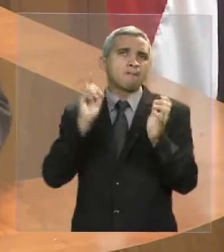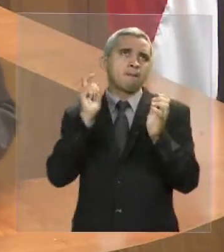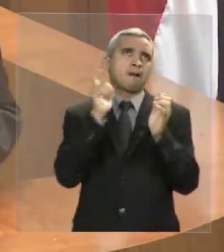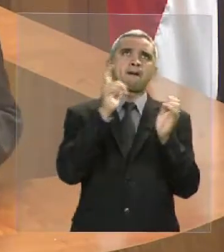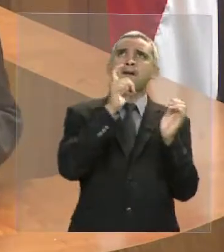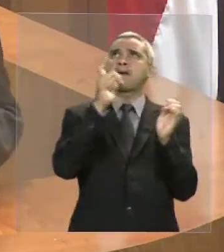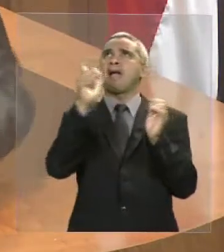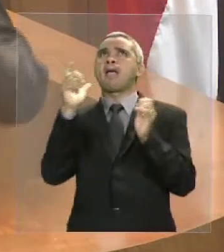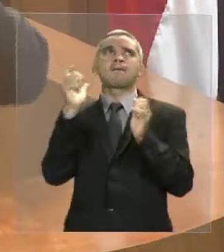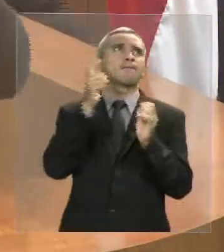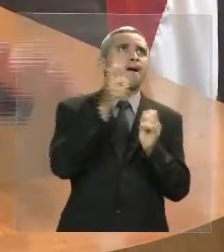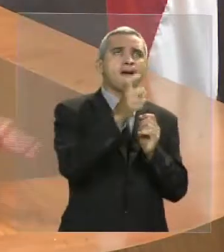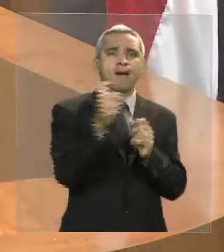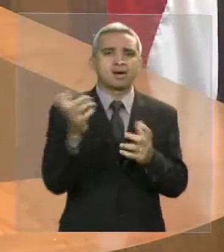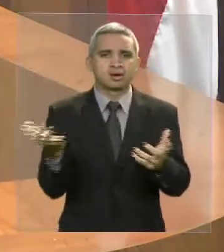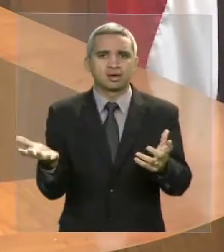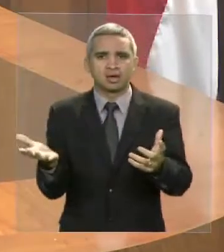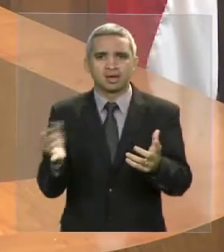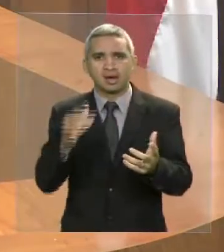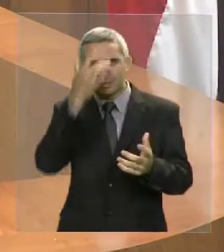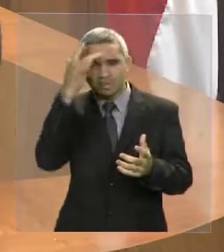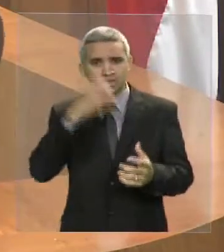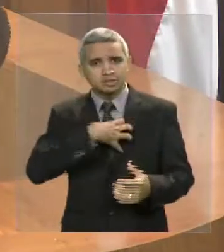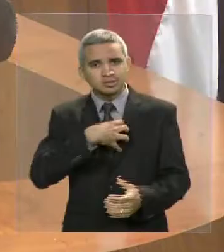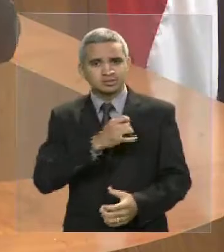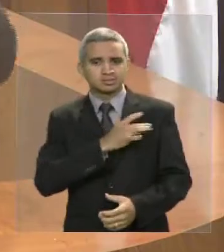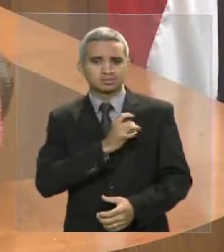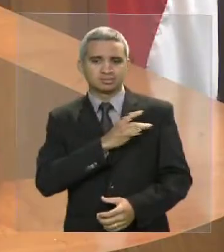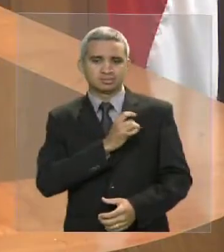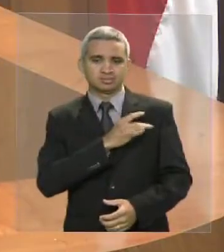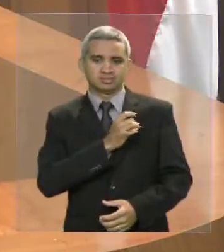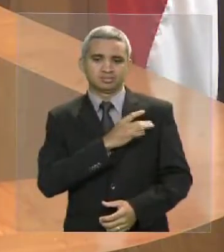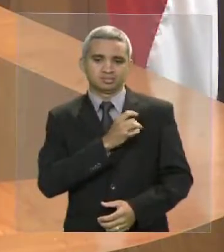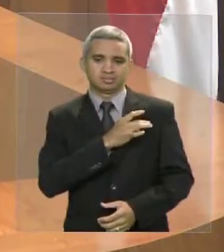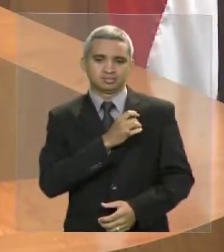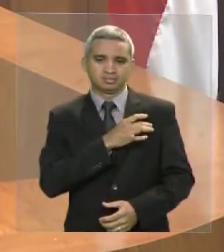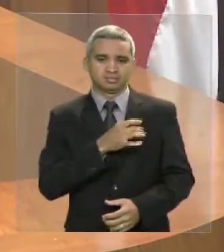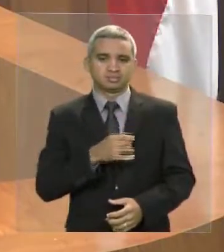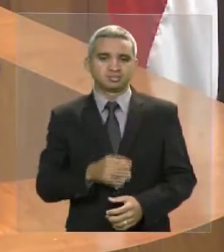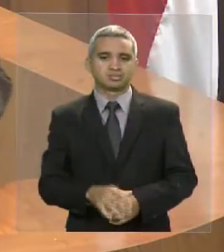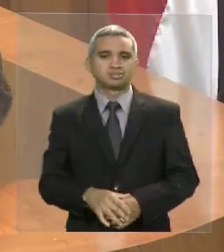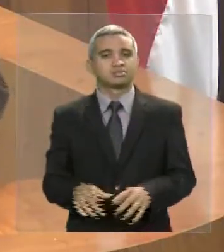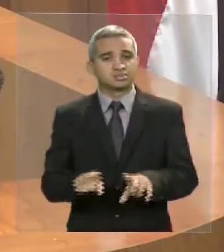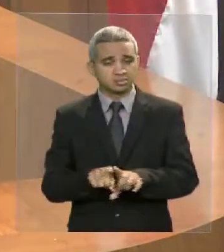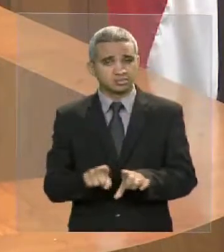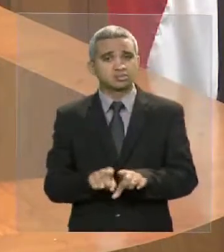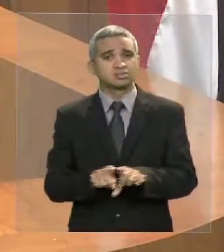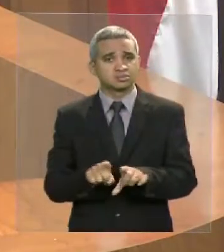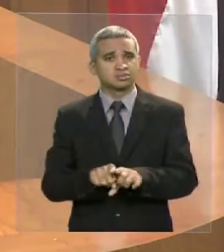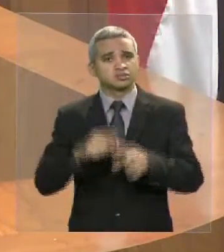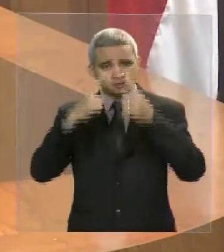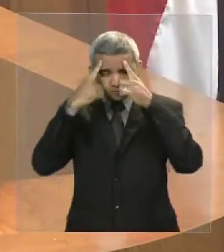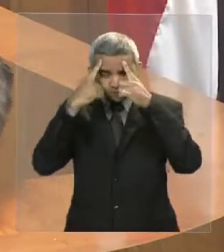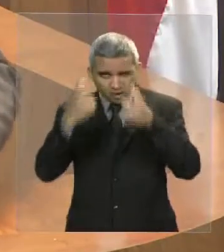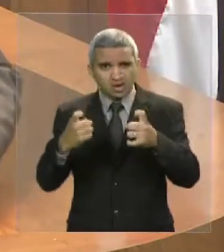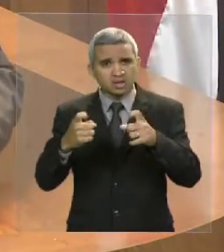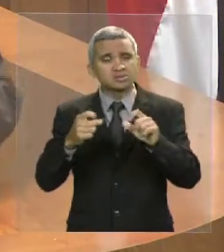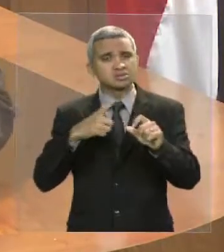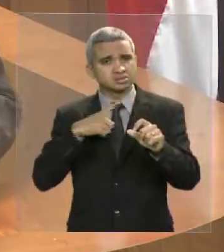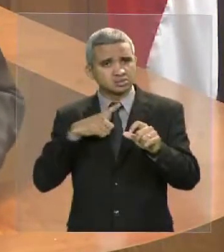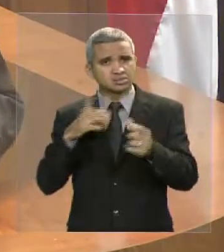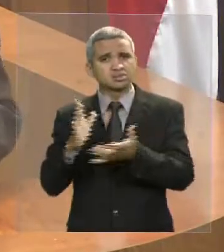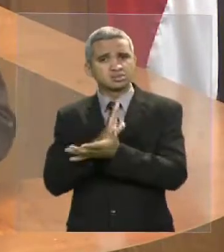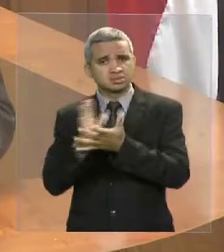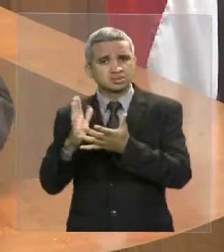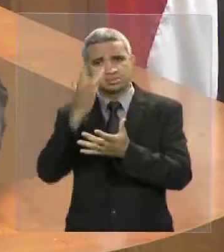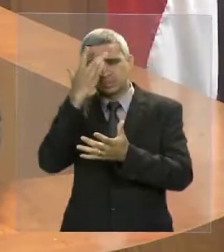em que direção, é para intimidar as pessoas, estão gerando vítimas desse processo de violência. Não é só simplesmente um